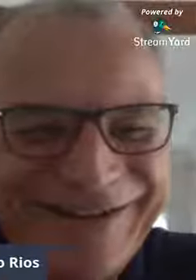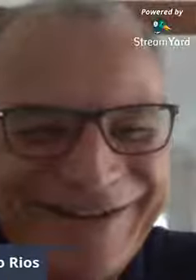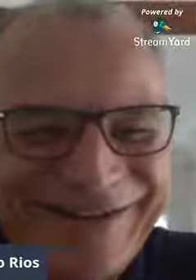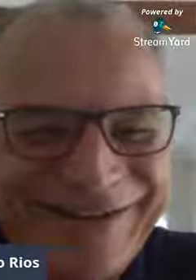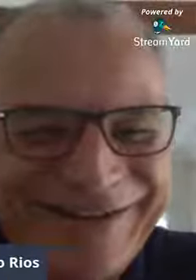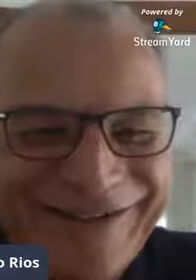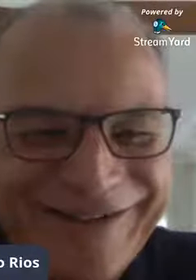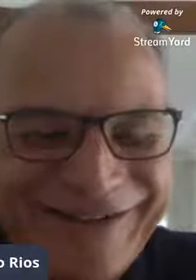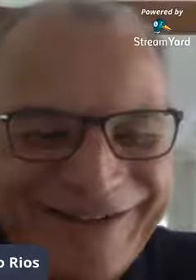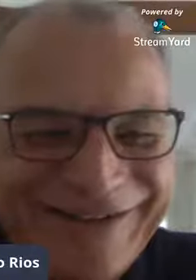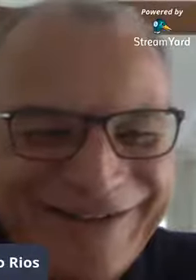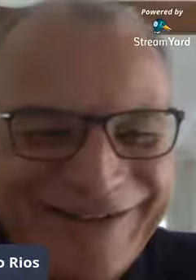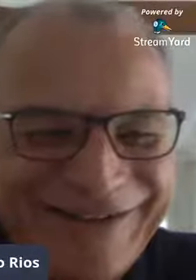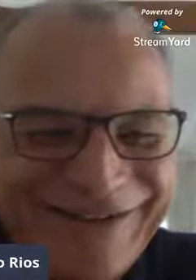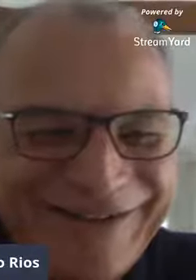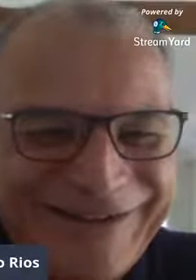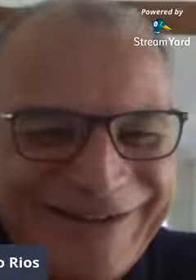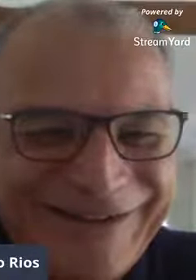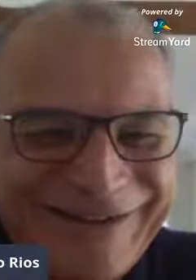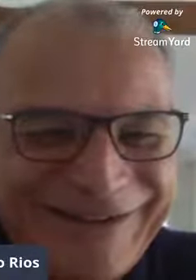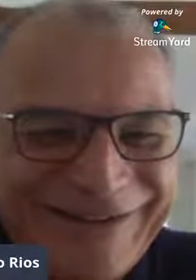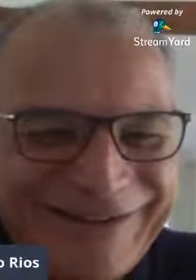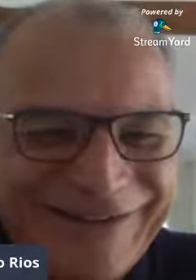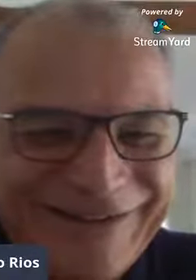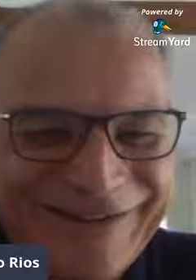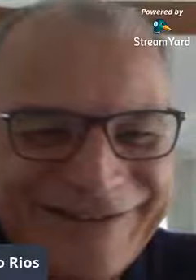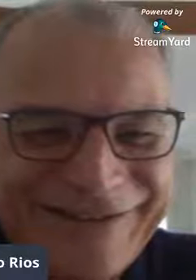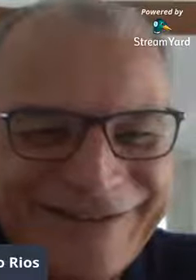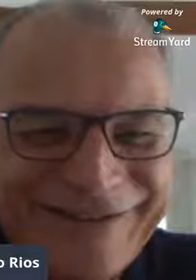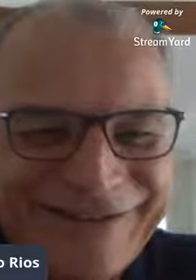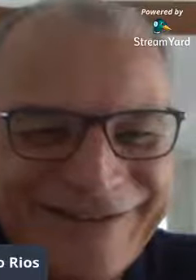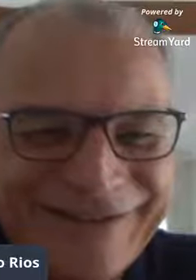Como é que foi criada a secretaria? Caiu ali.